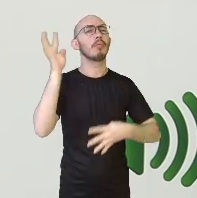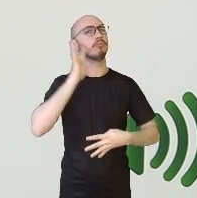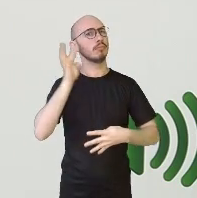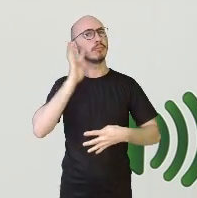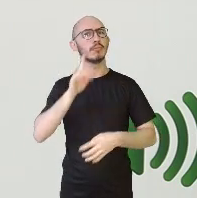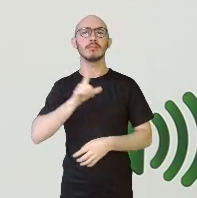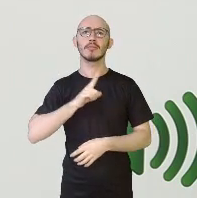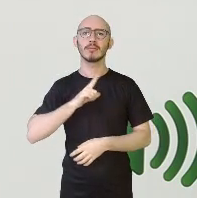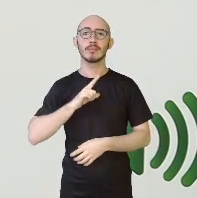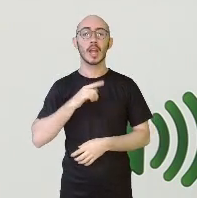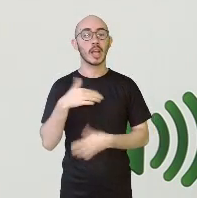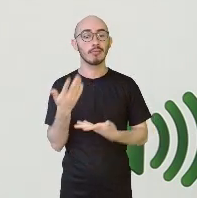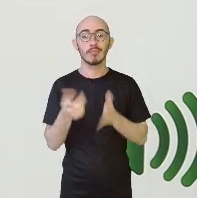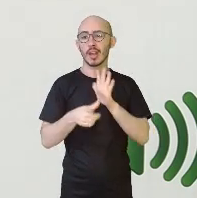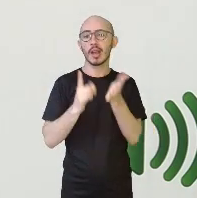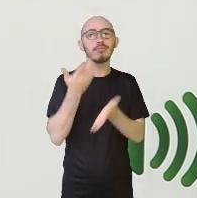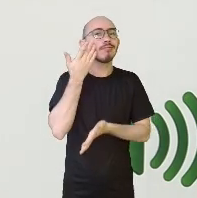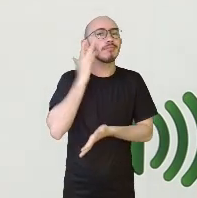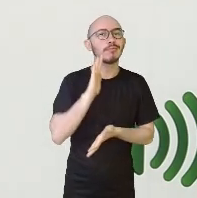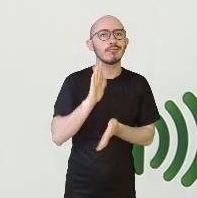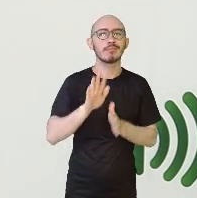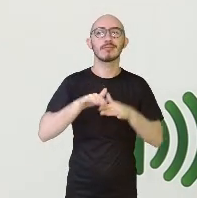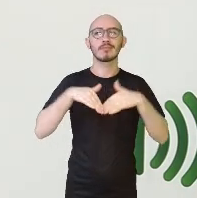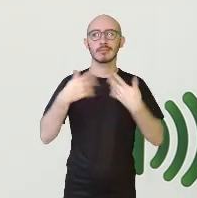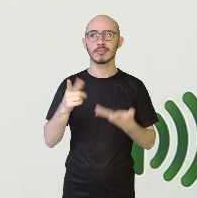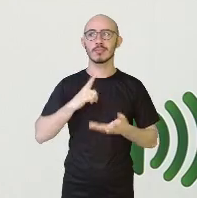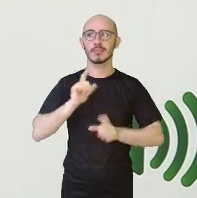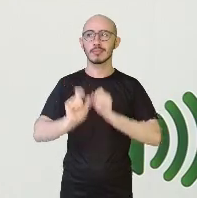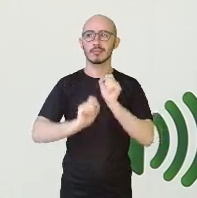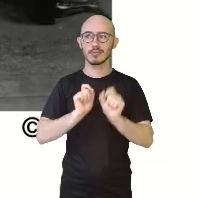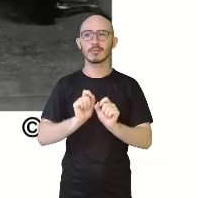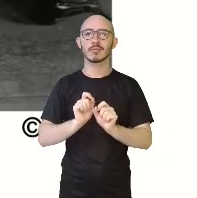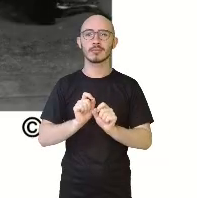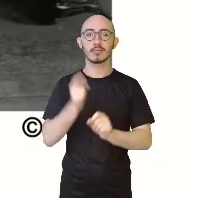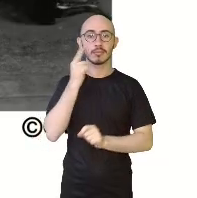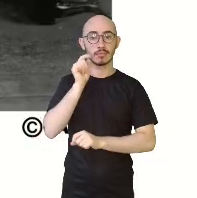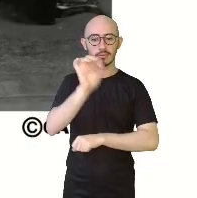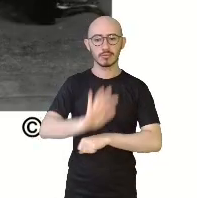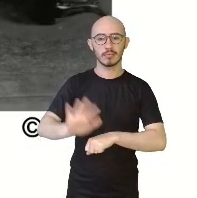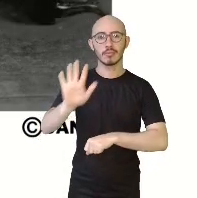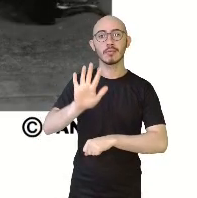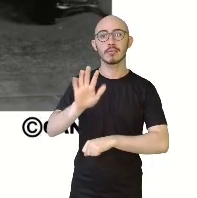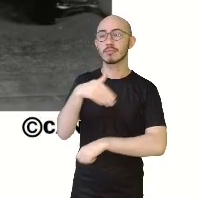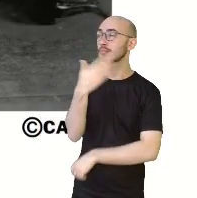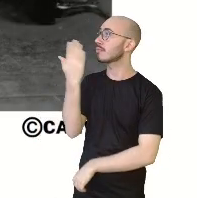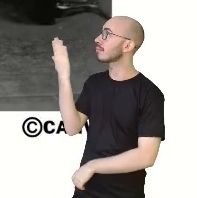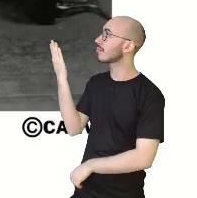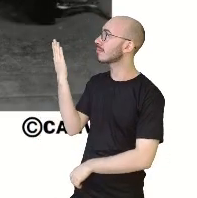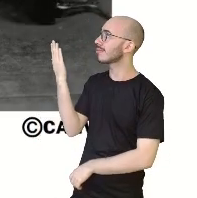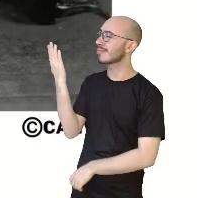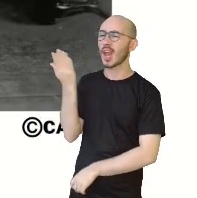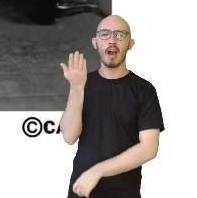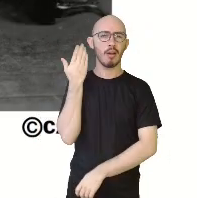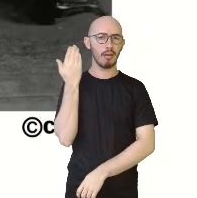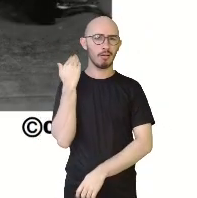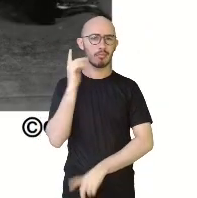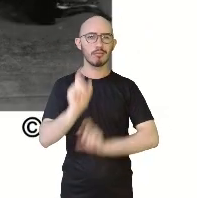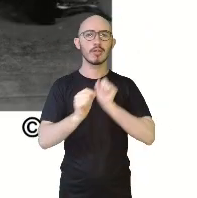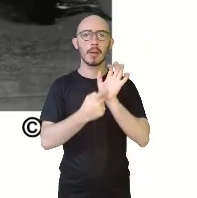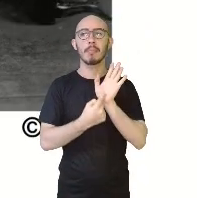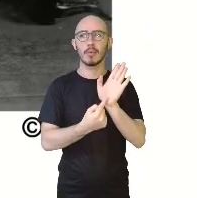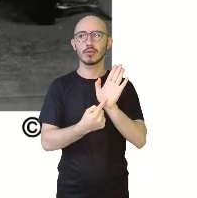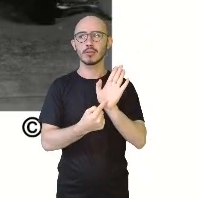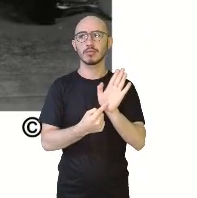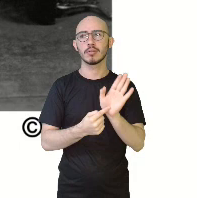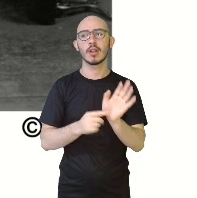mas esse povo, aí nós temos aí essa imagem mais antiga para mostrar para vocês uma coisa. Os